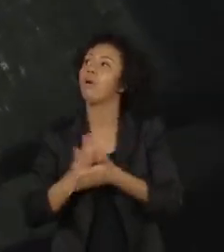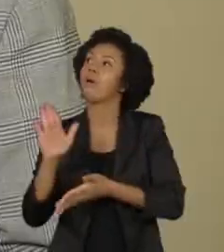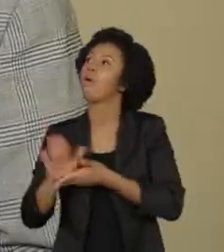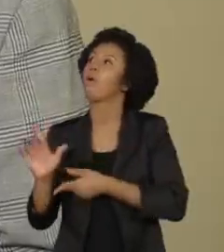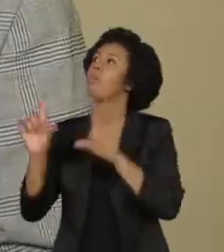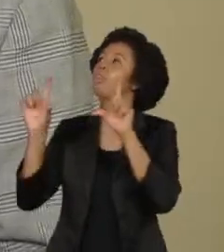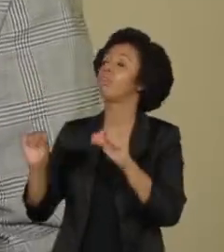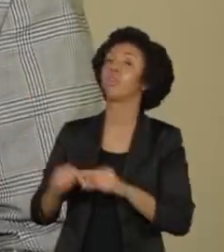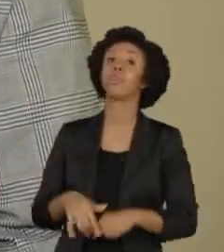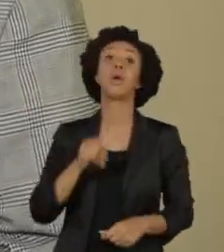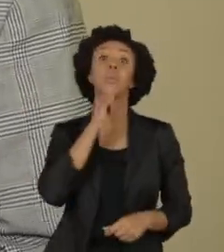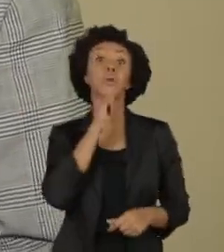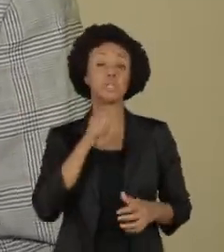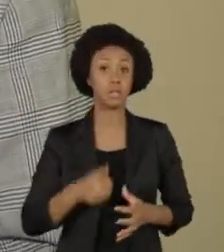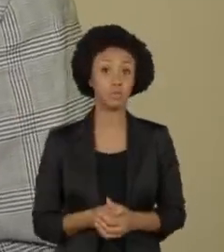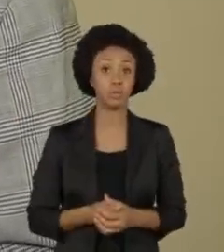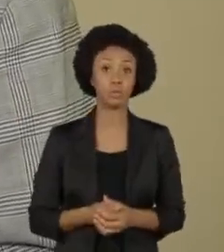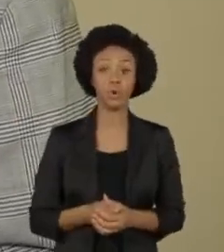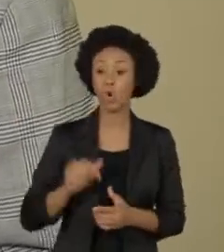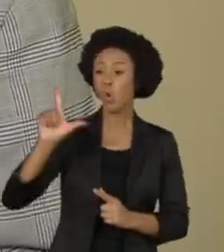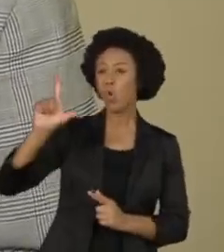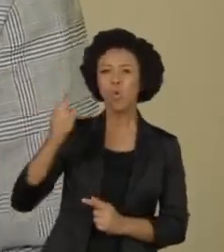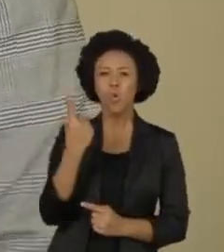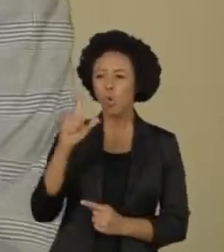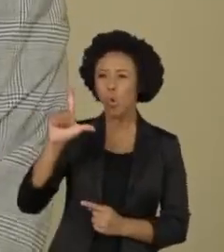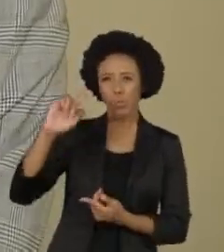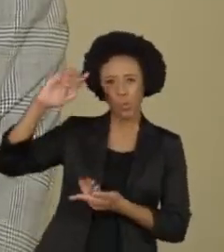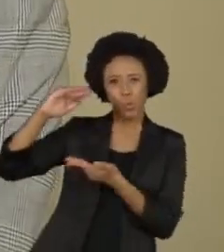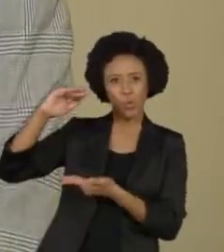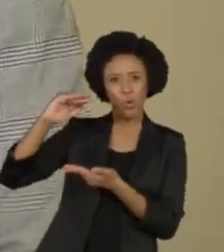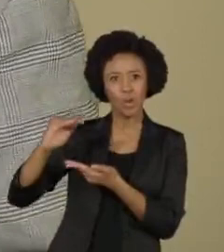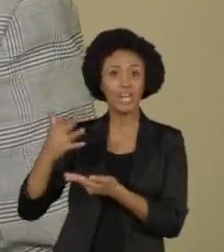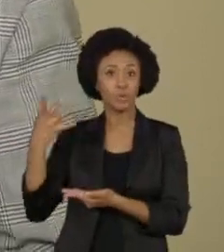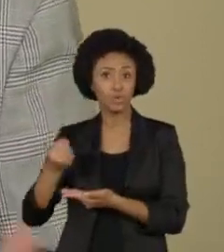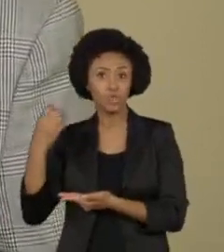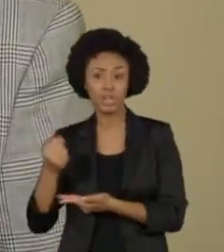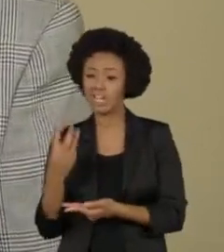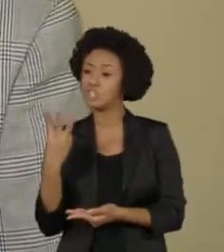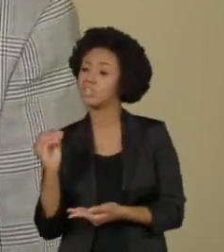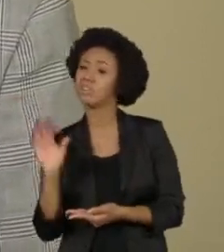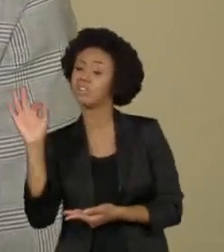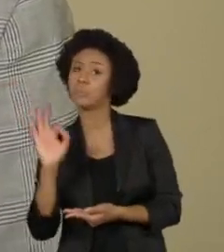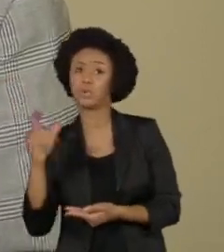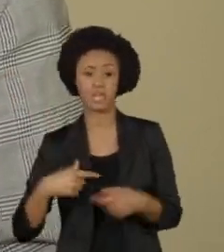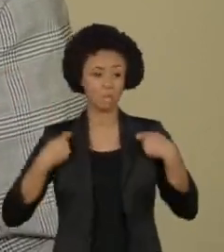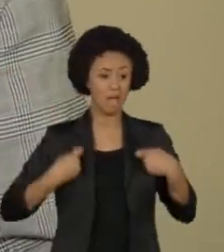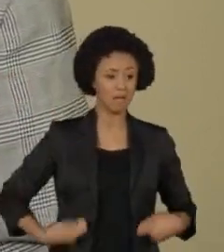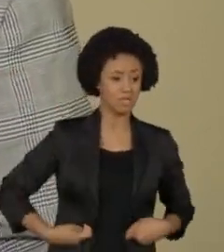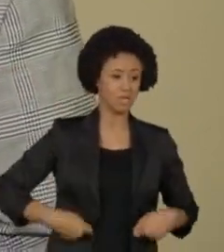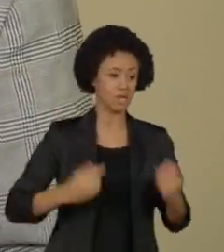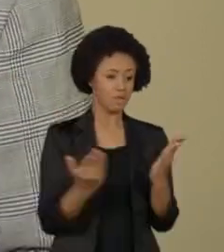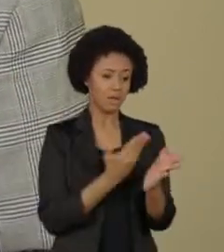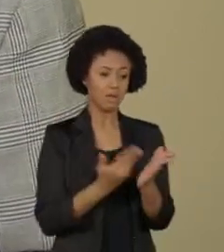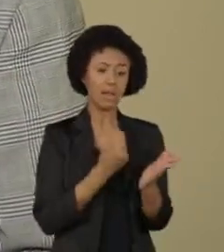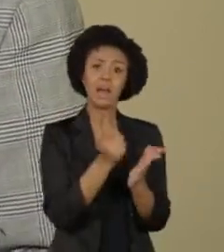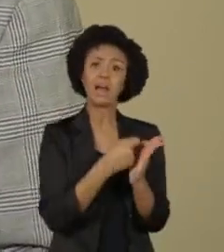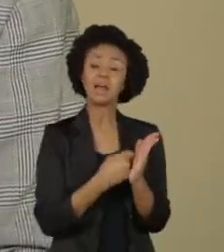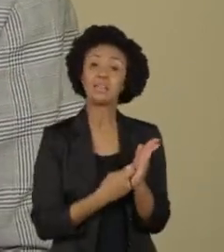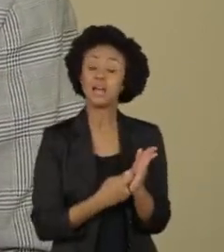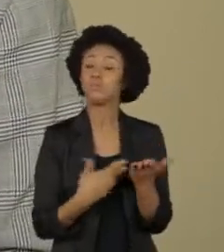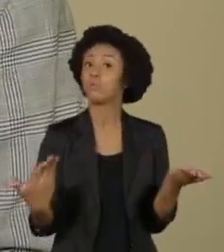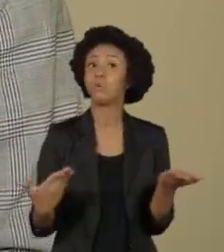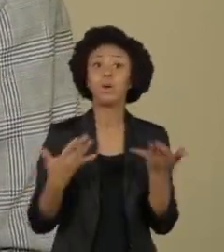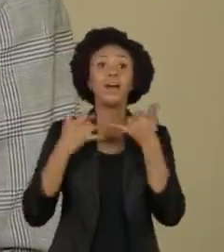num litro de leite é 30% do custo. Num caderno, numa camiseta, quer dizer, energia é um